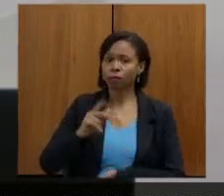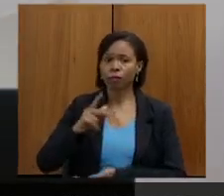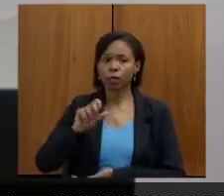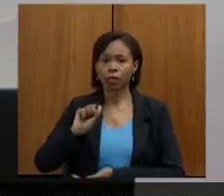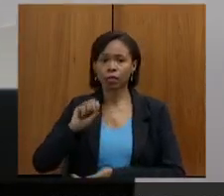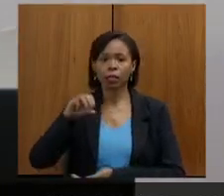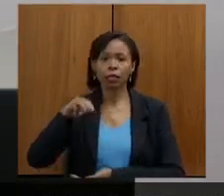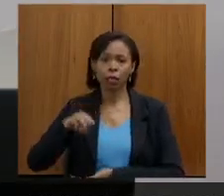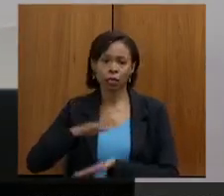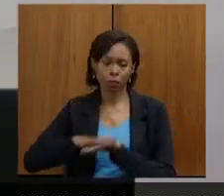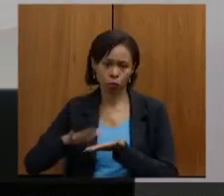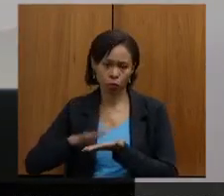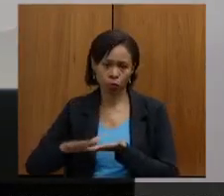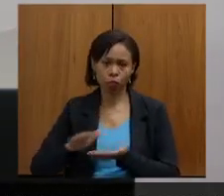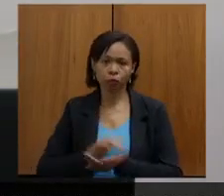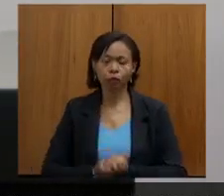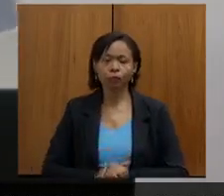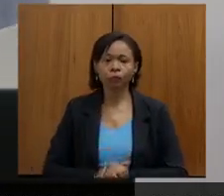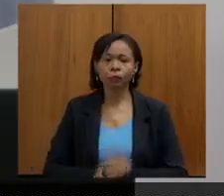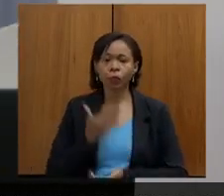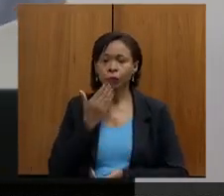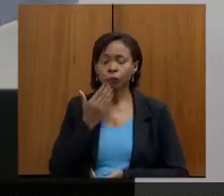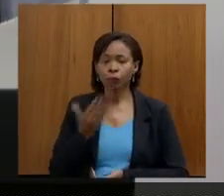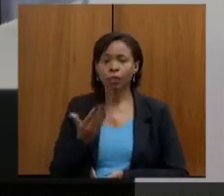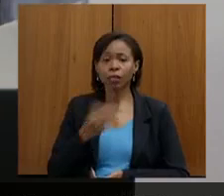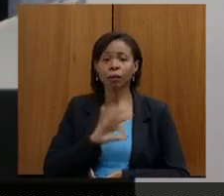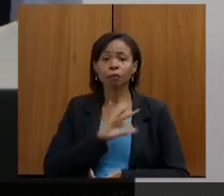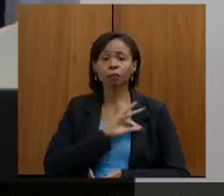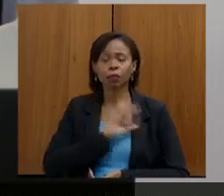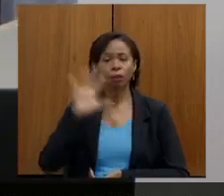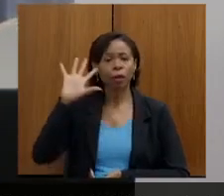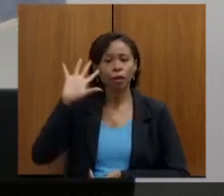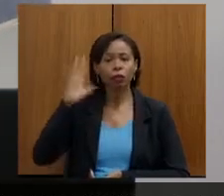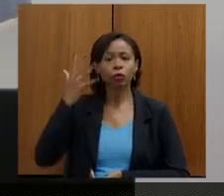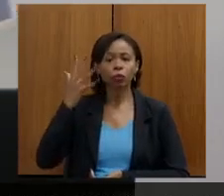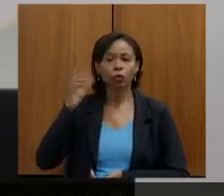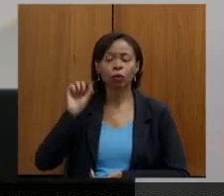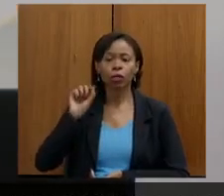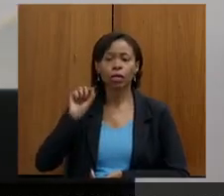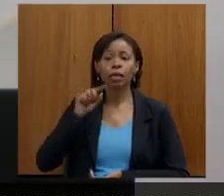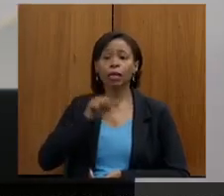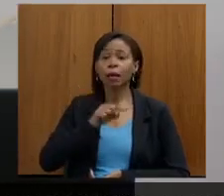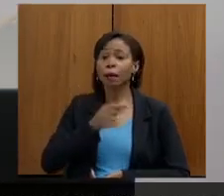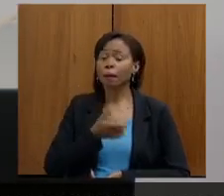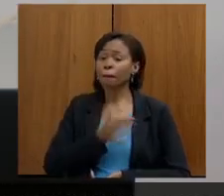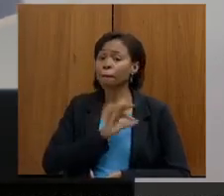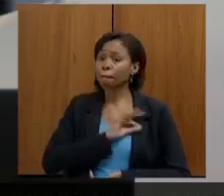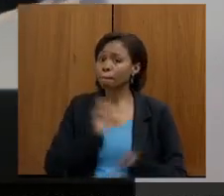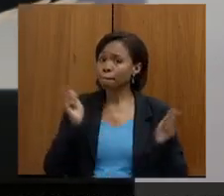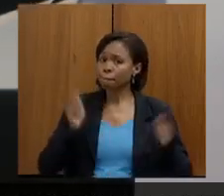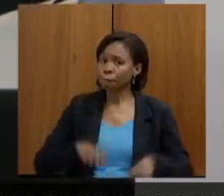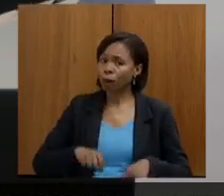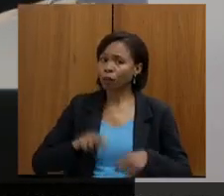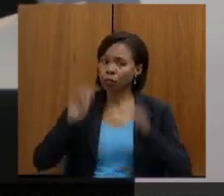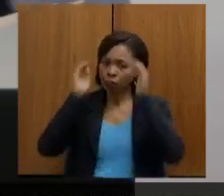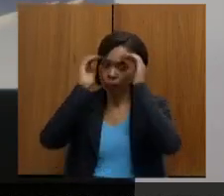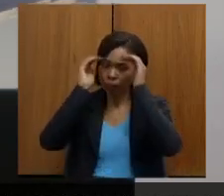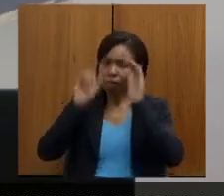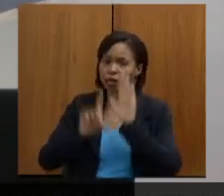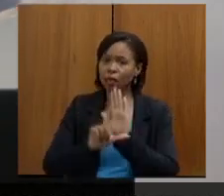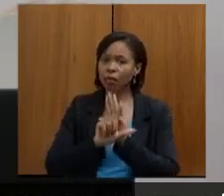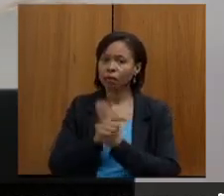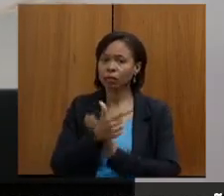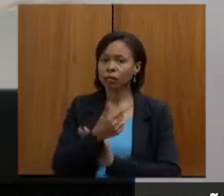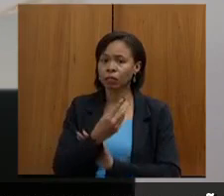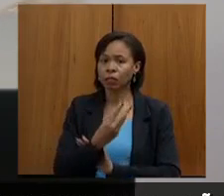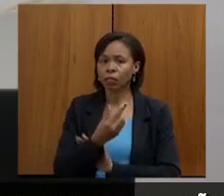ipsm o requerimento será encaminhado à polícia militar e já e pedir providências para que a instituição possa Cumprir o que foi disposto da Lei